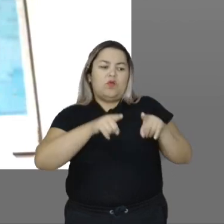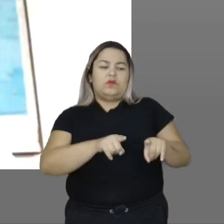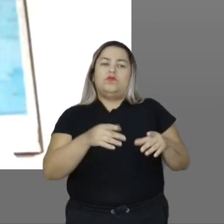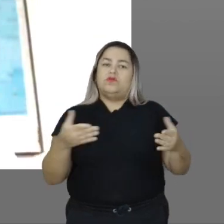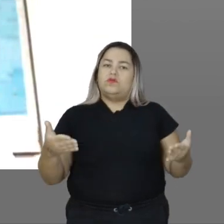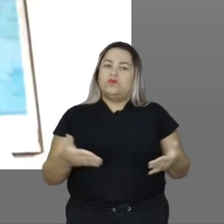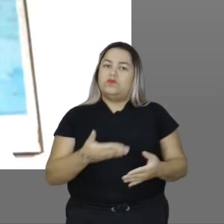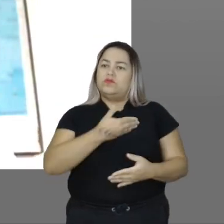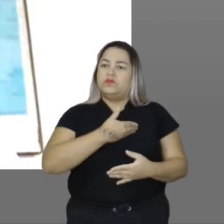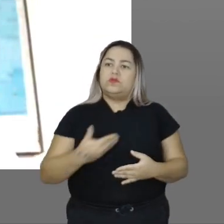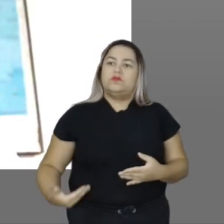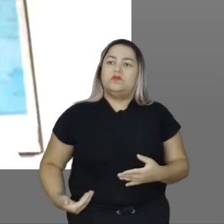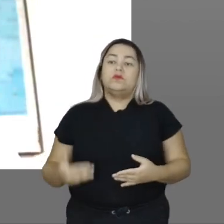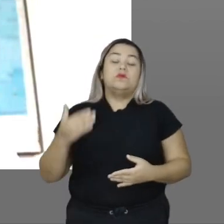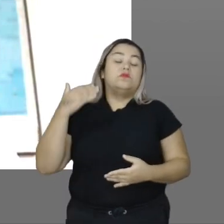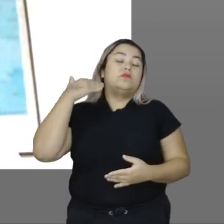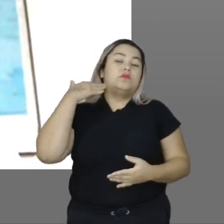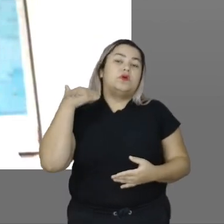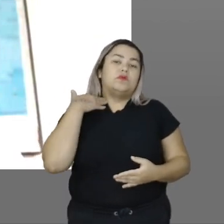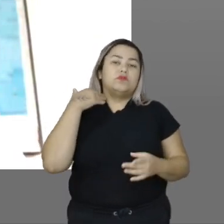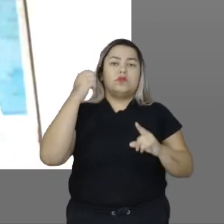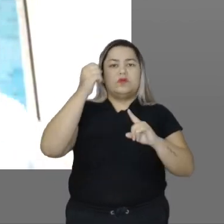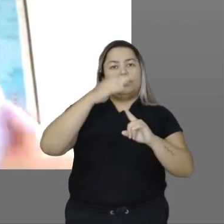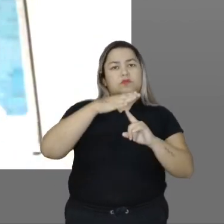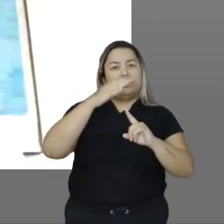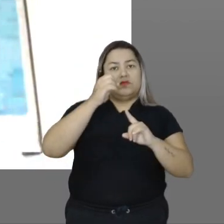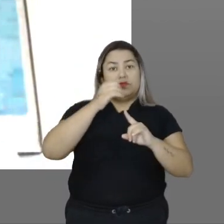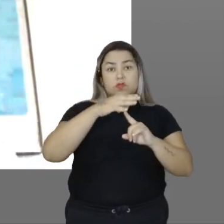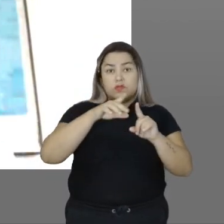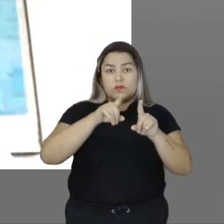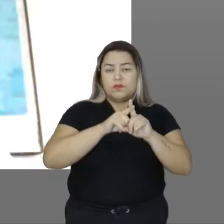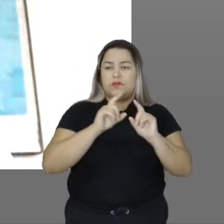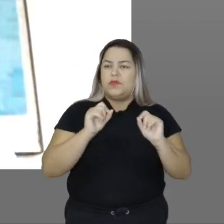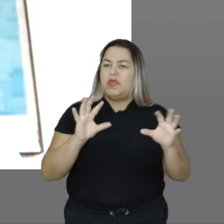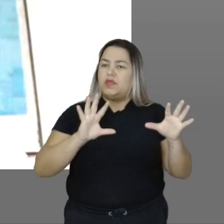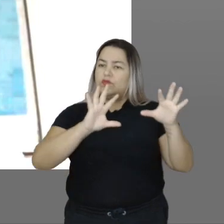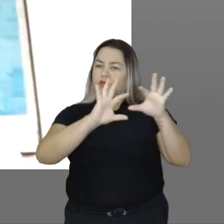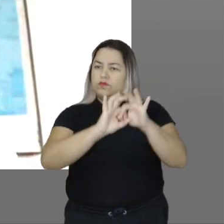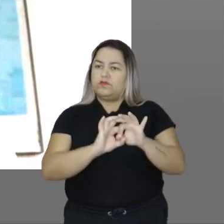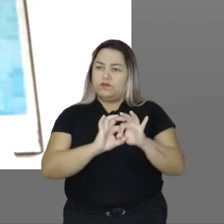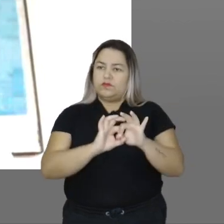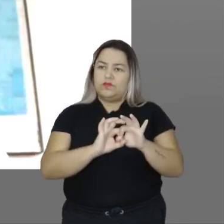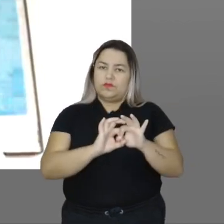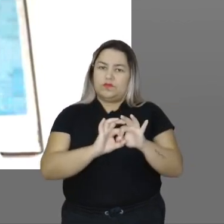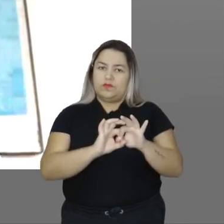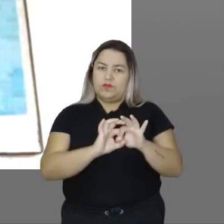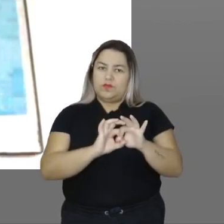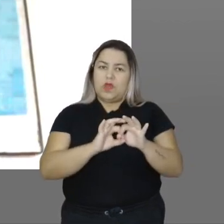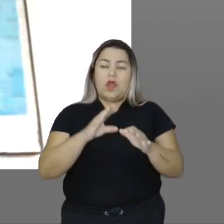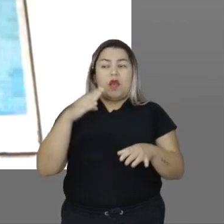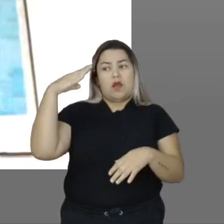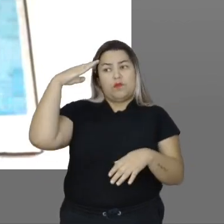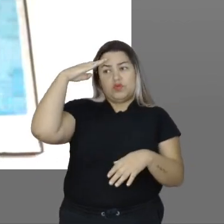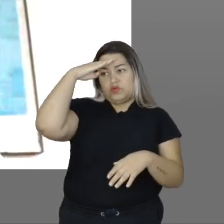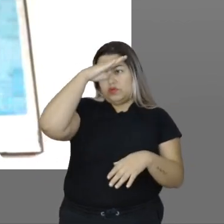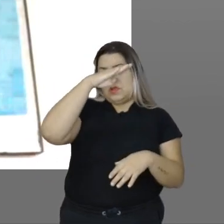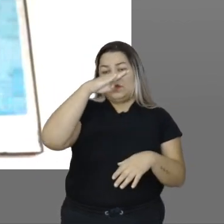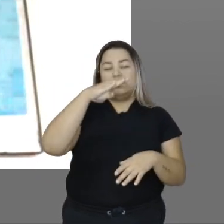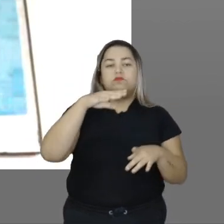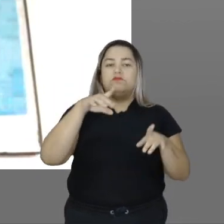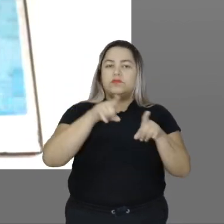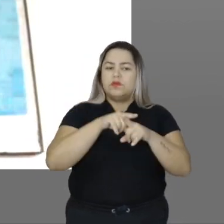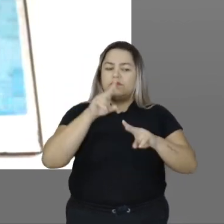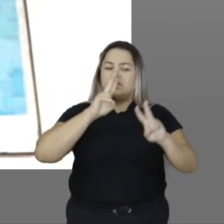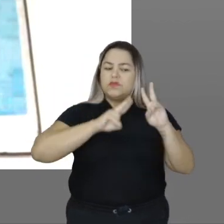do Banco Central que é vamos dizer assim, ligado, né, umbilicalmente ao bolsonarismo e a uma